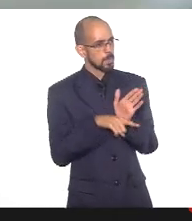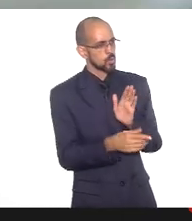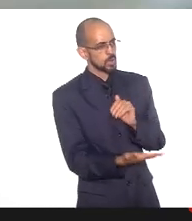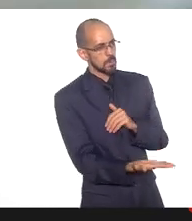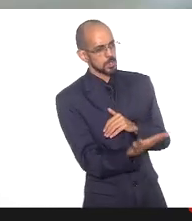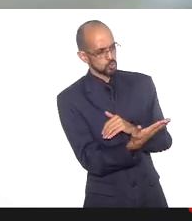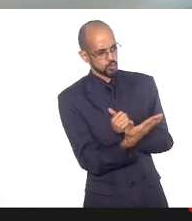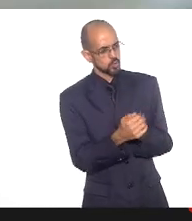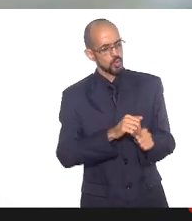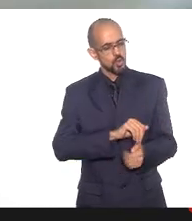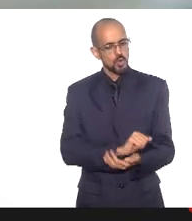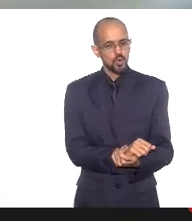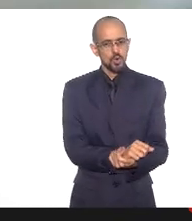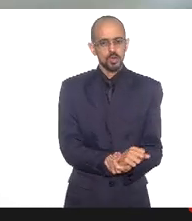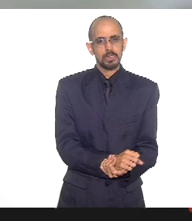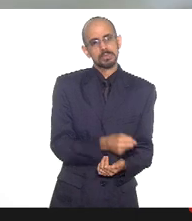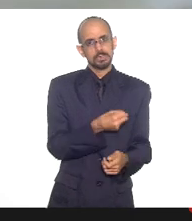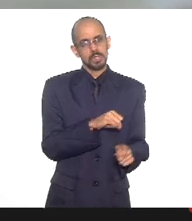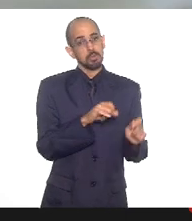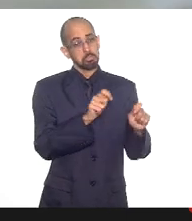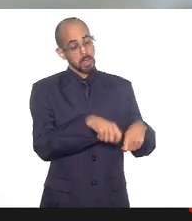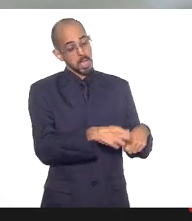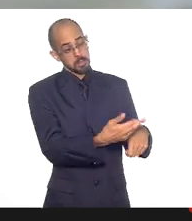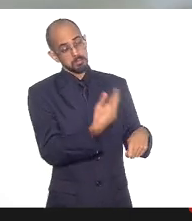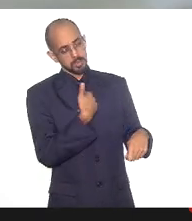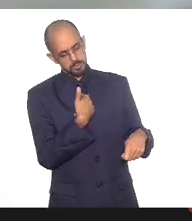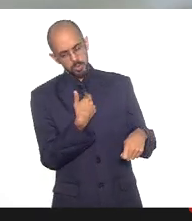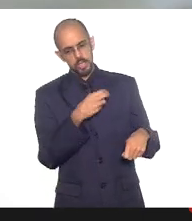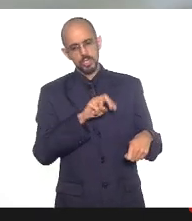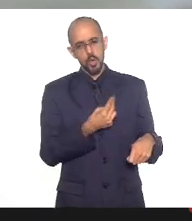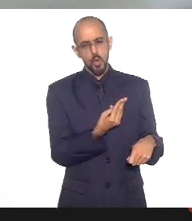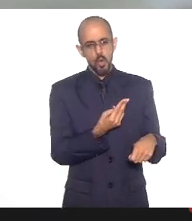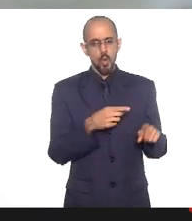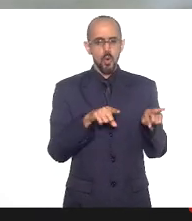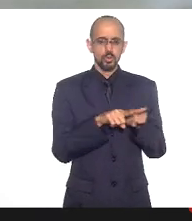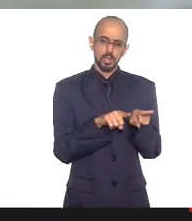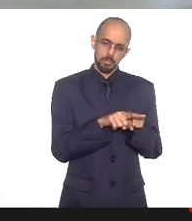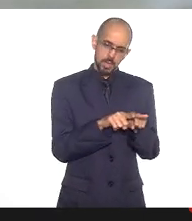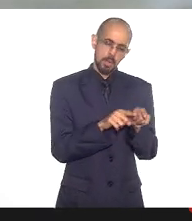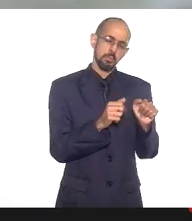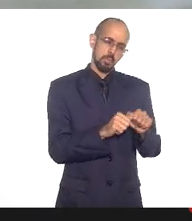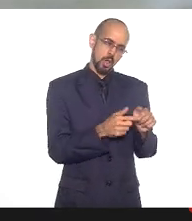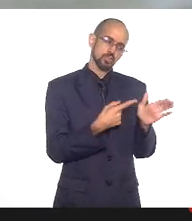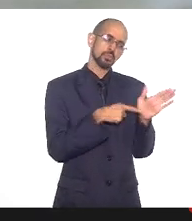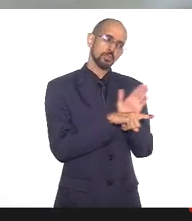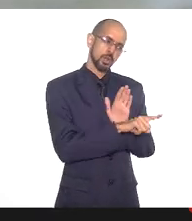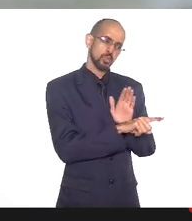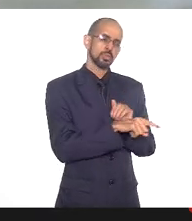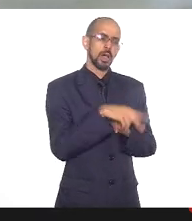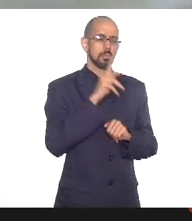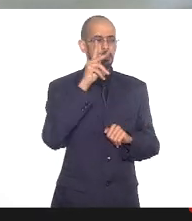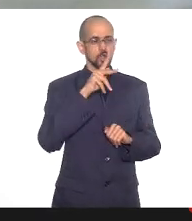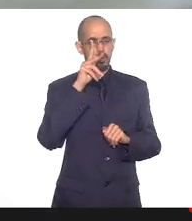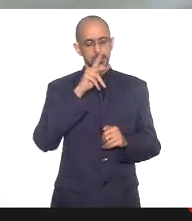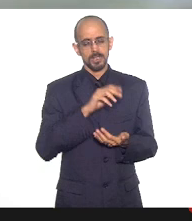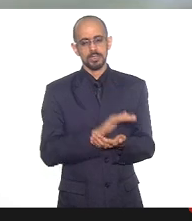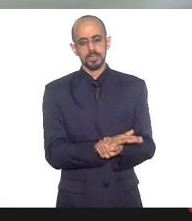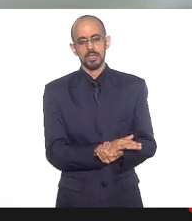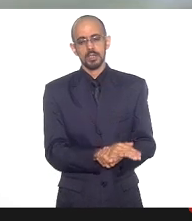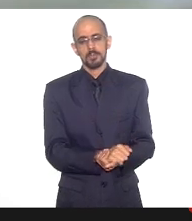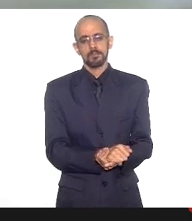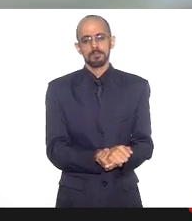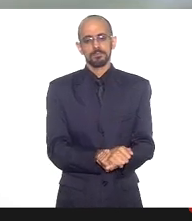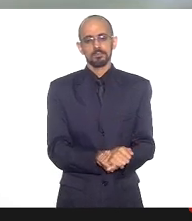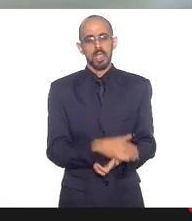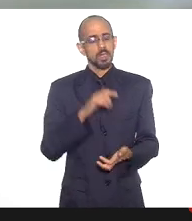Se o senhor puder perguntar, responder muito bem, senão vou pedir ao doutor Gadelha. A mesma pergunta vale para a Shell. Imaginemos que